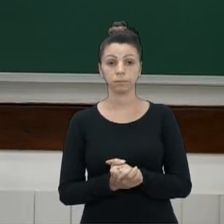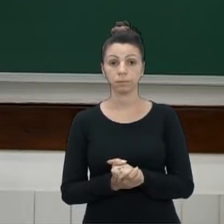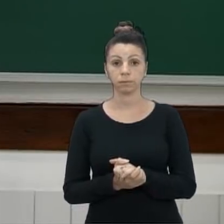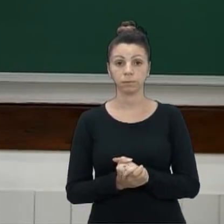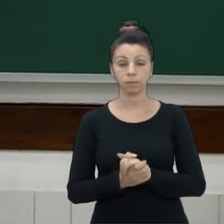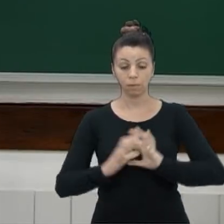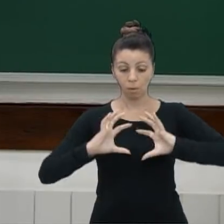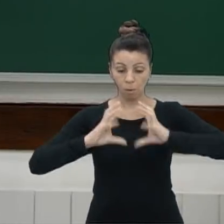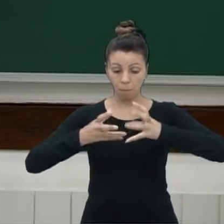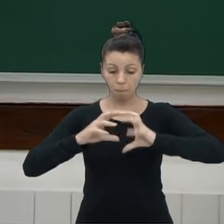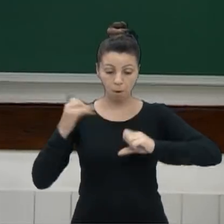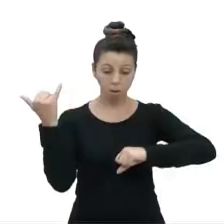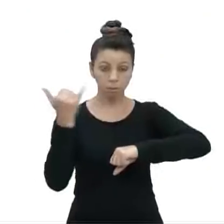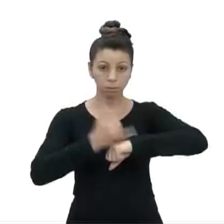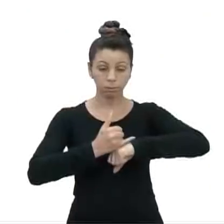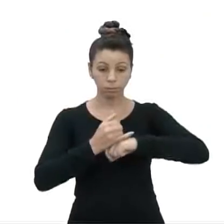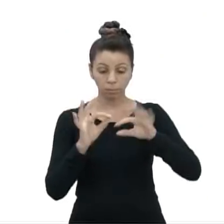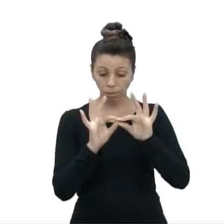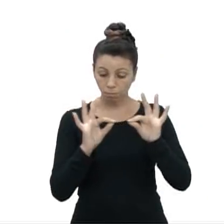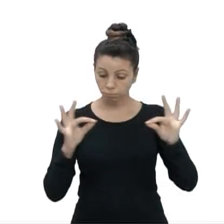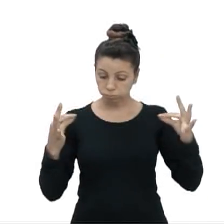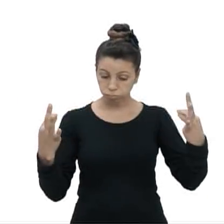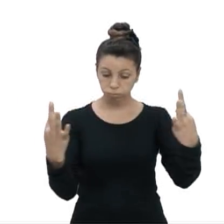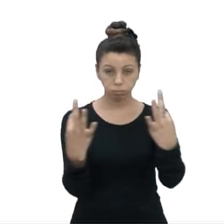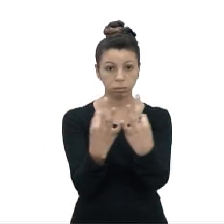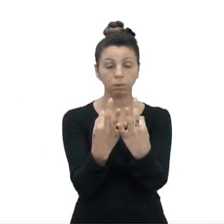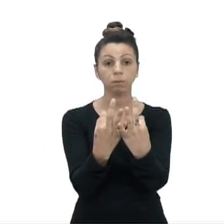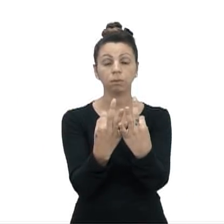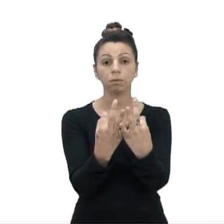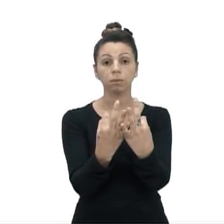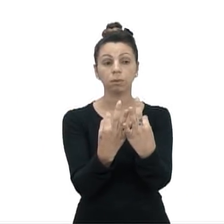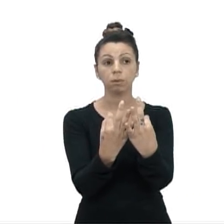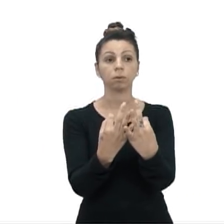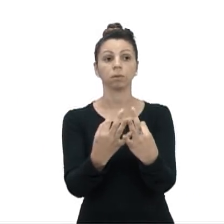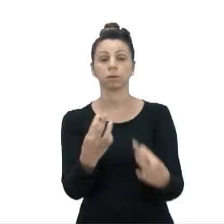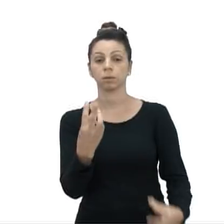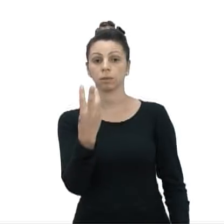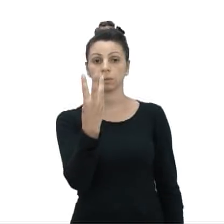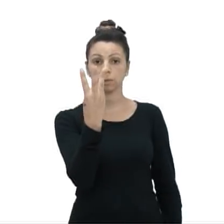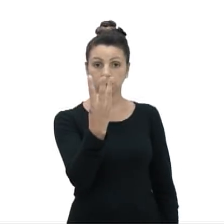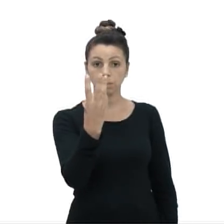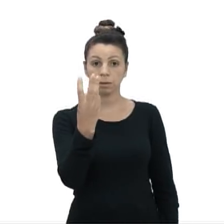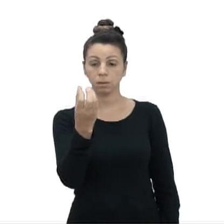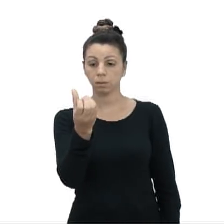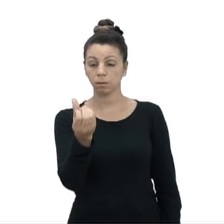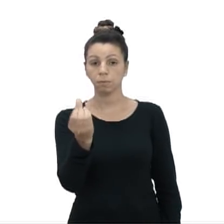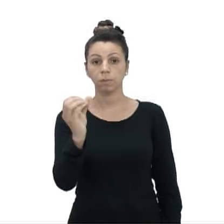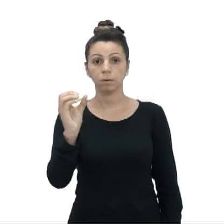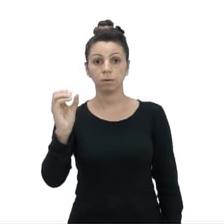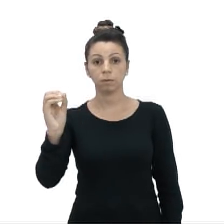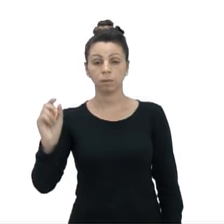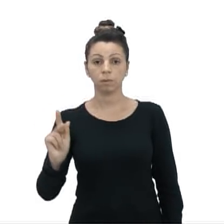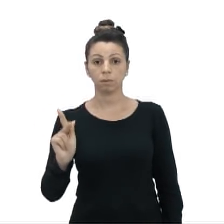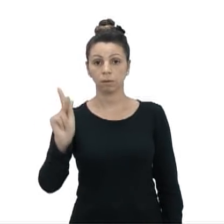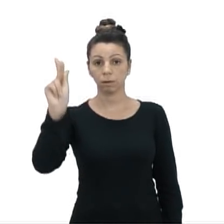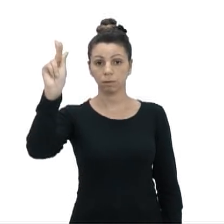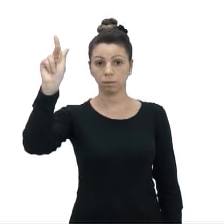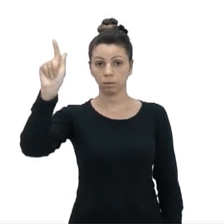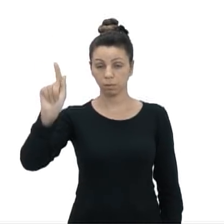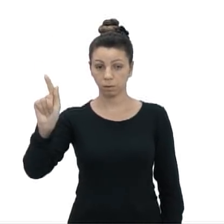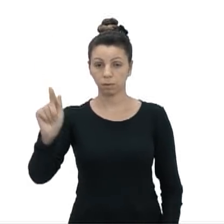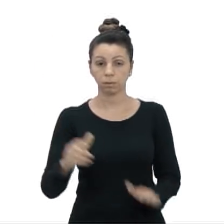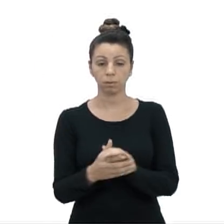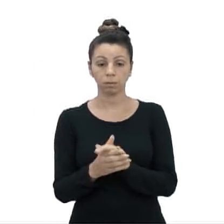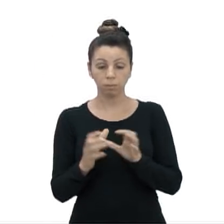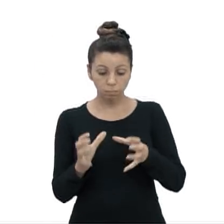bola de metal é medida em 3.600 quilogramas e queremos saber se é possível colocar ela